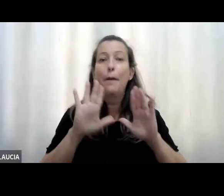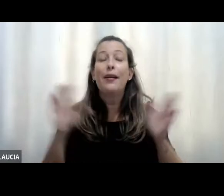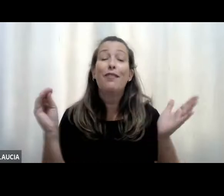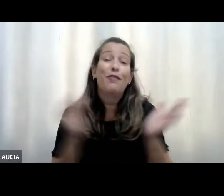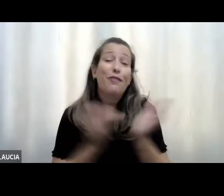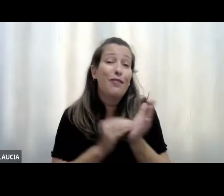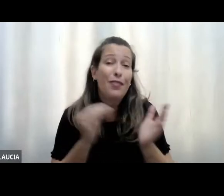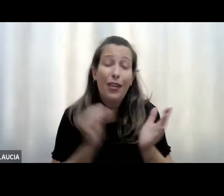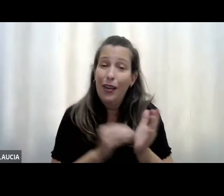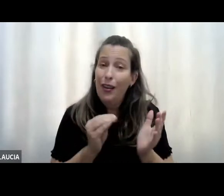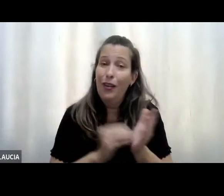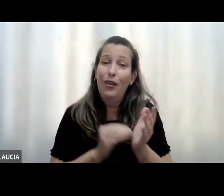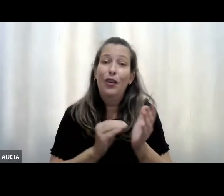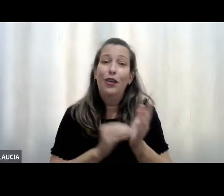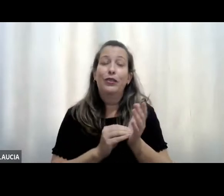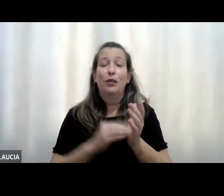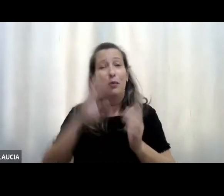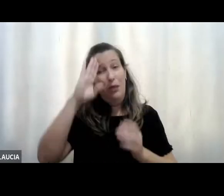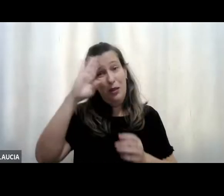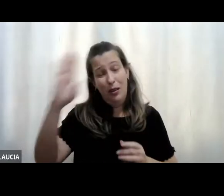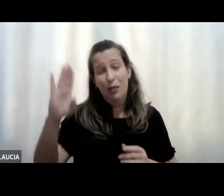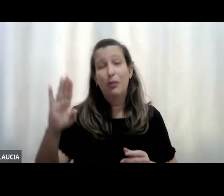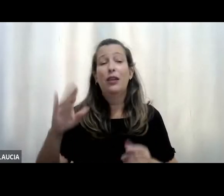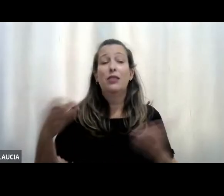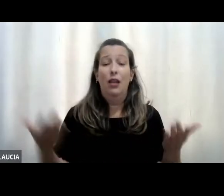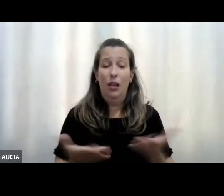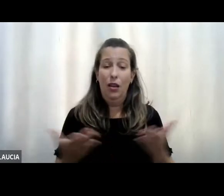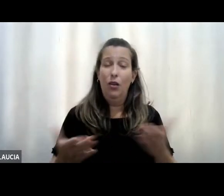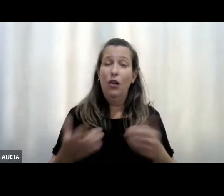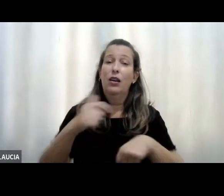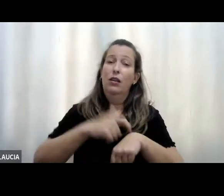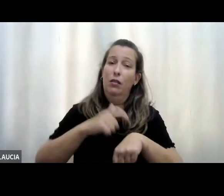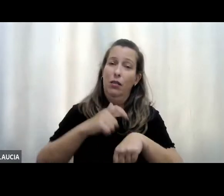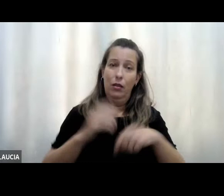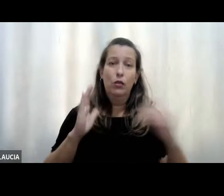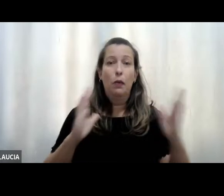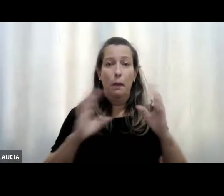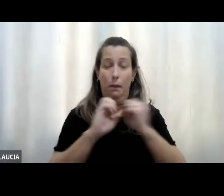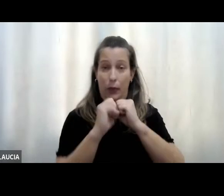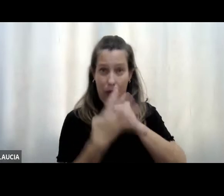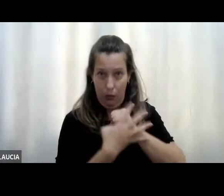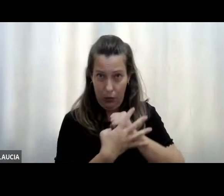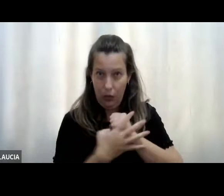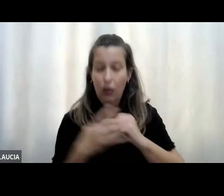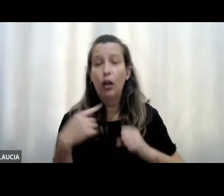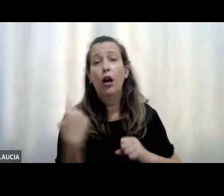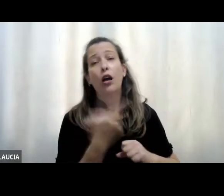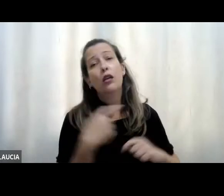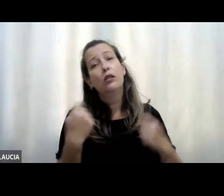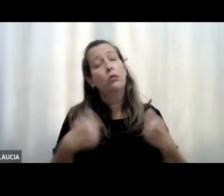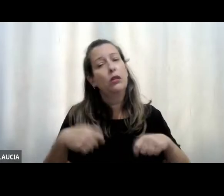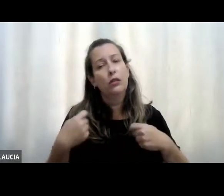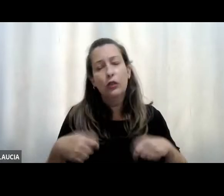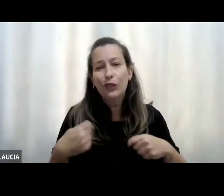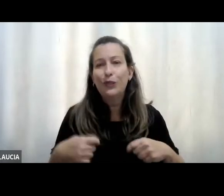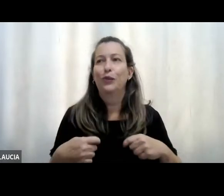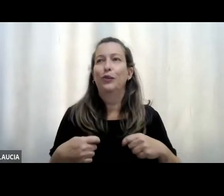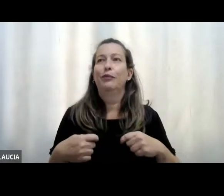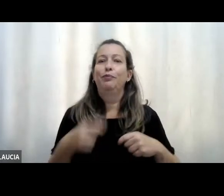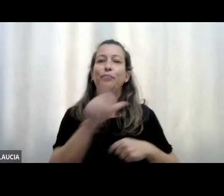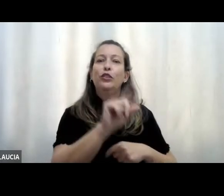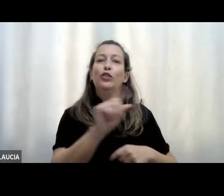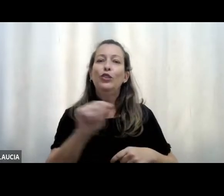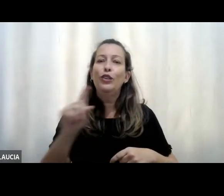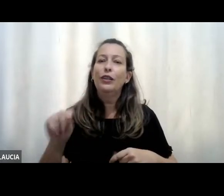né, ainda mais agora na pandemia, a gente precisou eleger algumas áreas